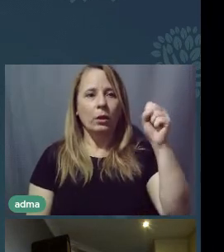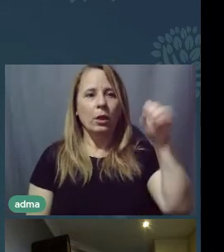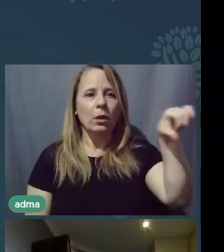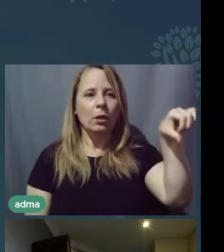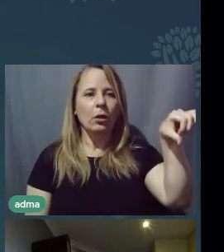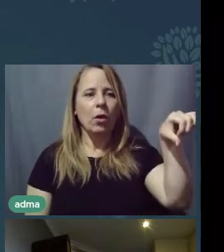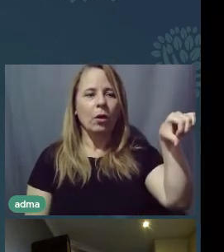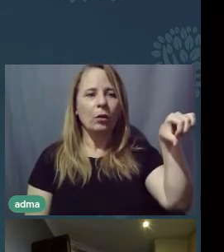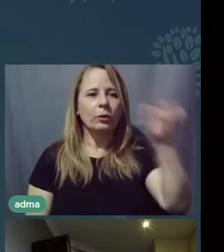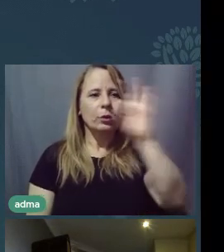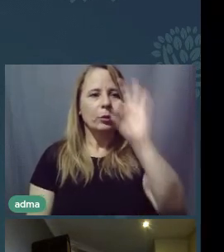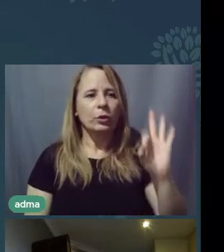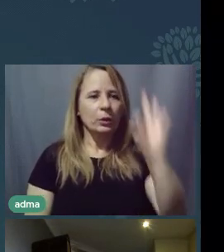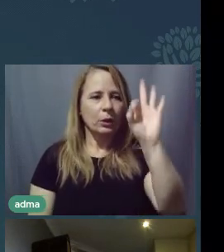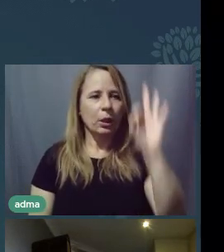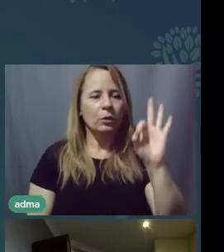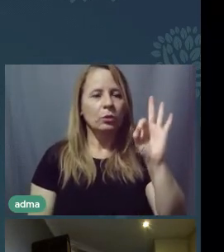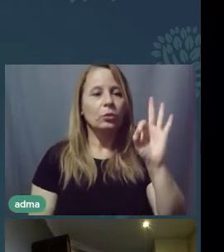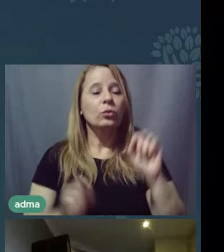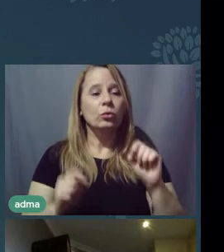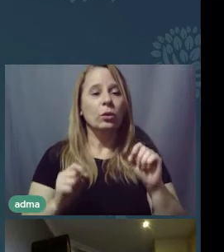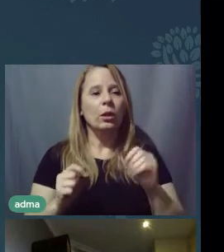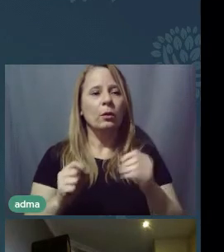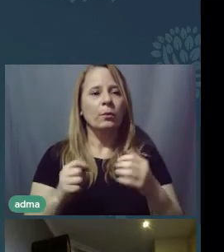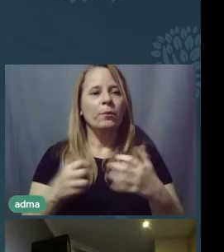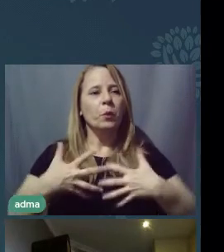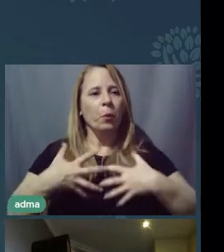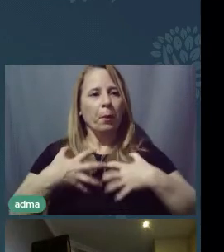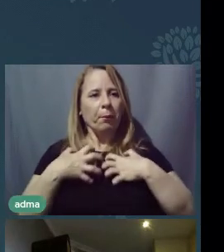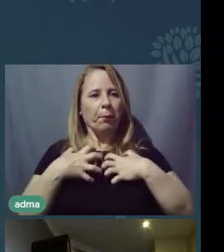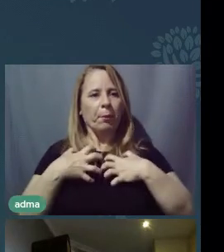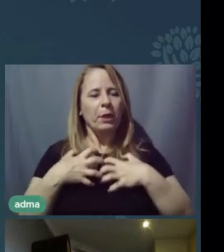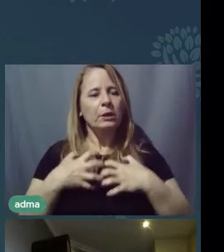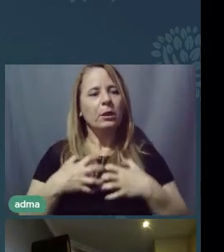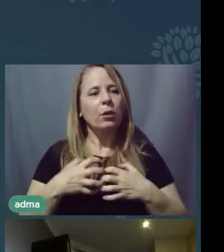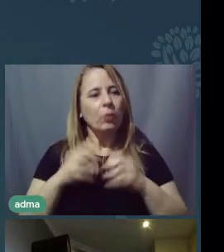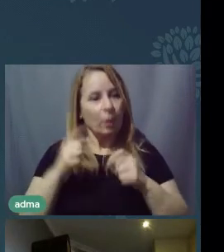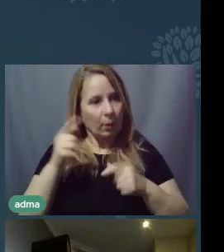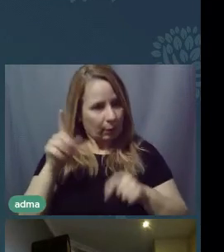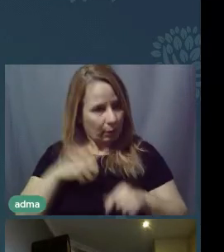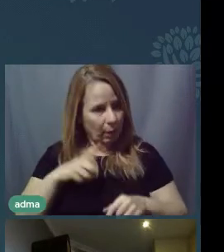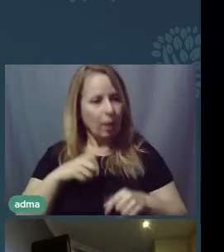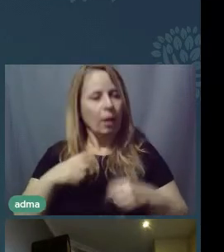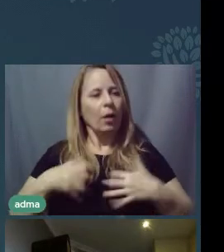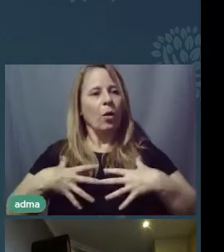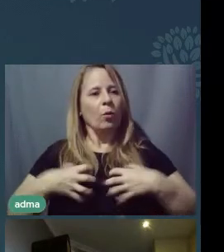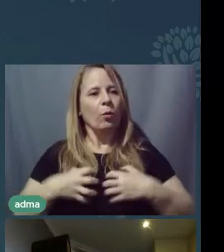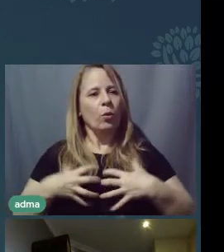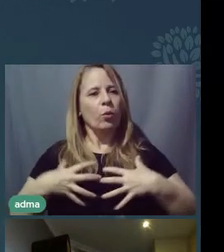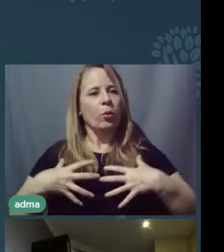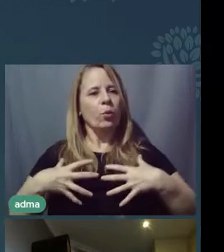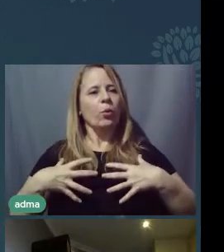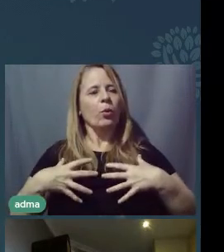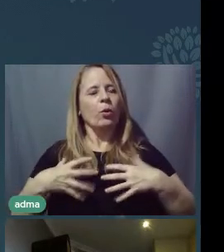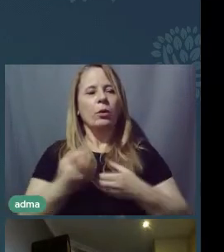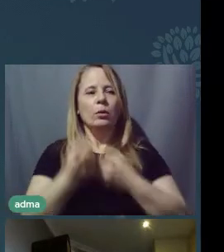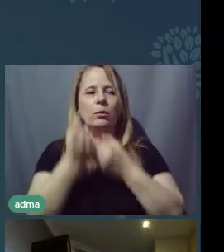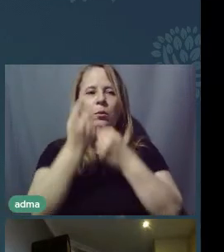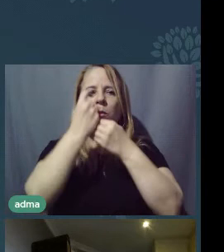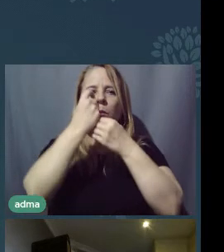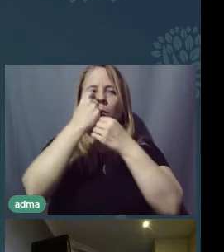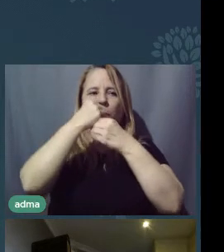apenas a pressão positiva, mostrando, então, que existe um efeito broncodilatador ao pressurizar a via aérea,